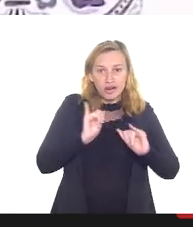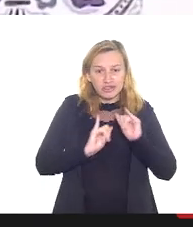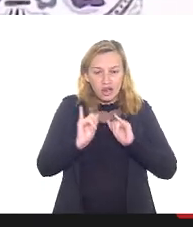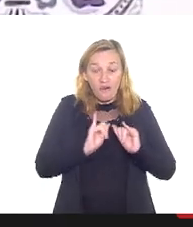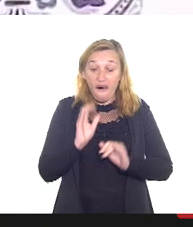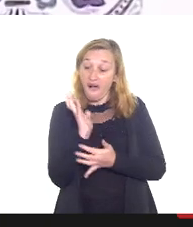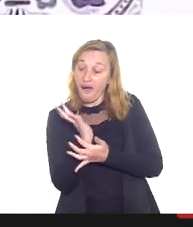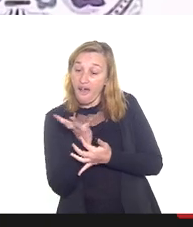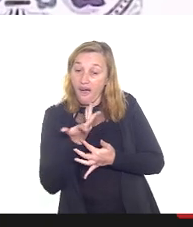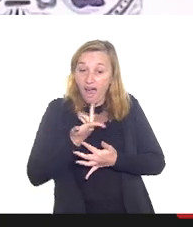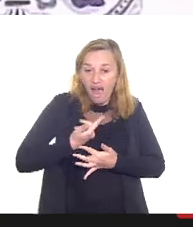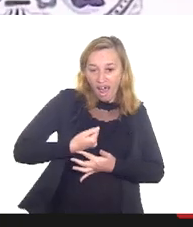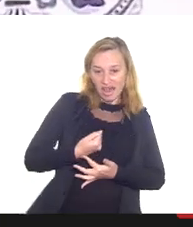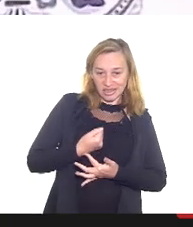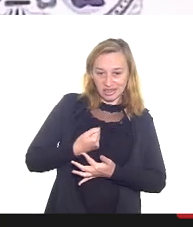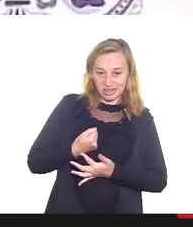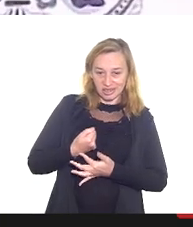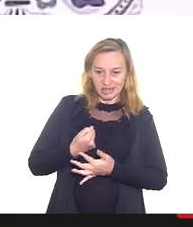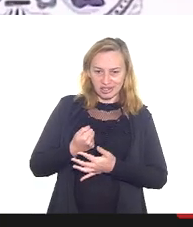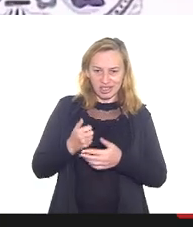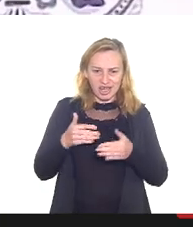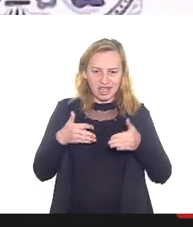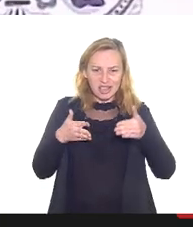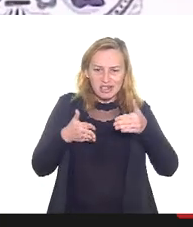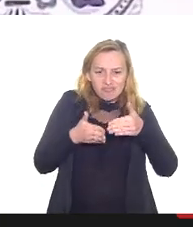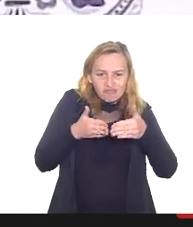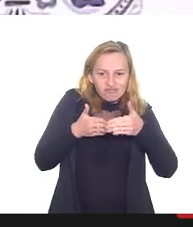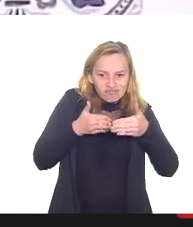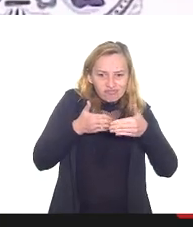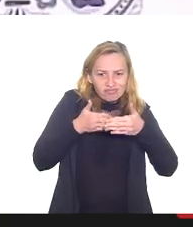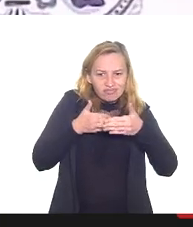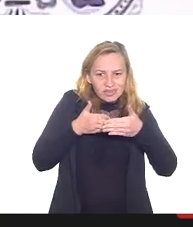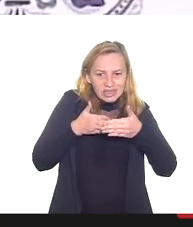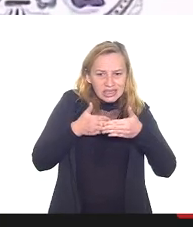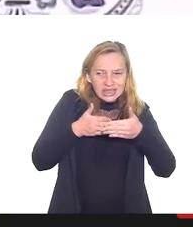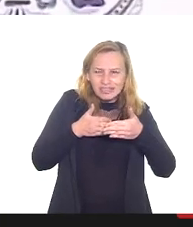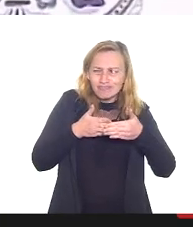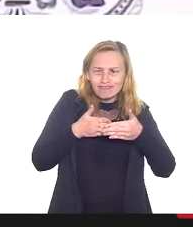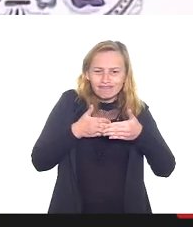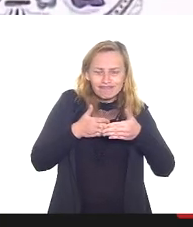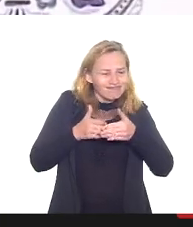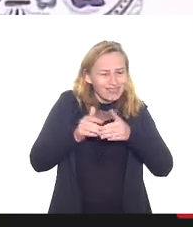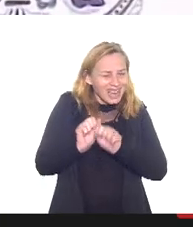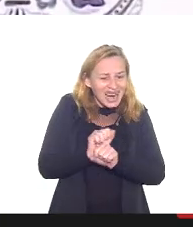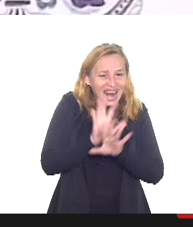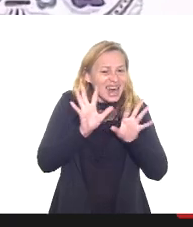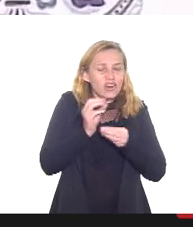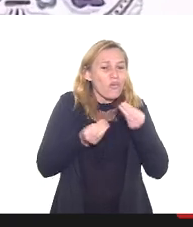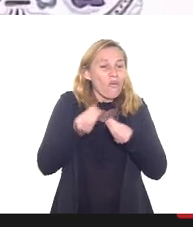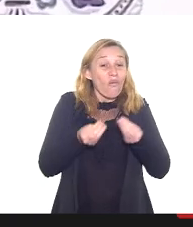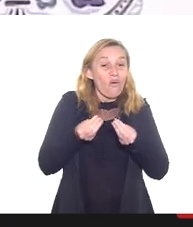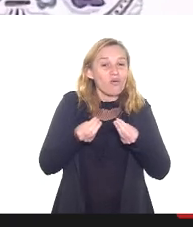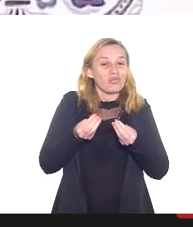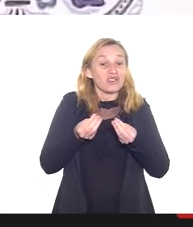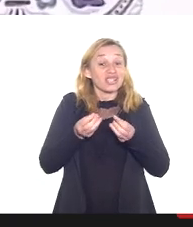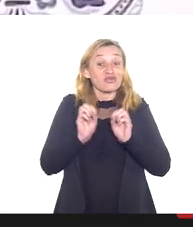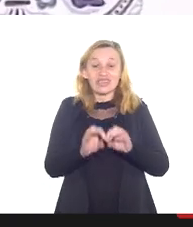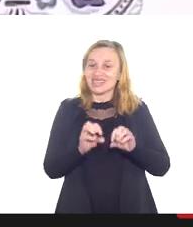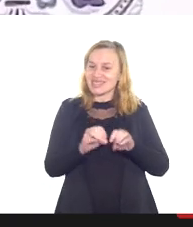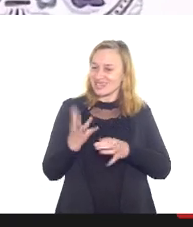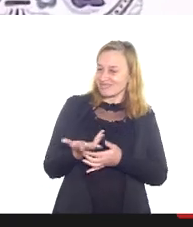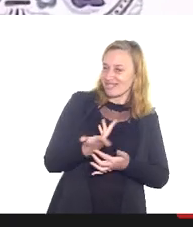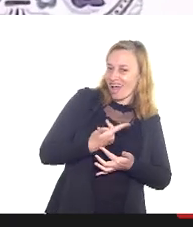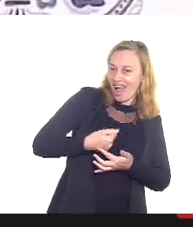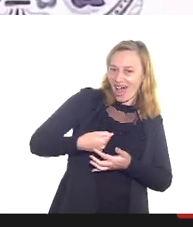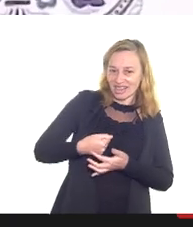arte tem uma escrita mínima, né? Não está muito claro como que vai ser o ensino da arte, não aponta